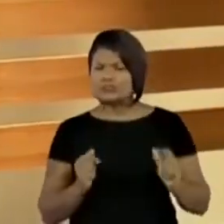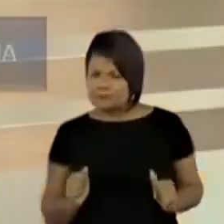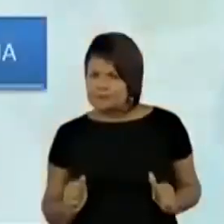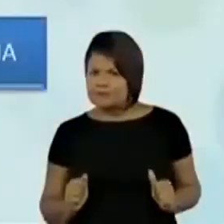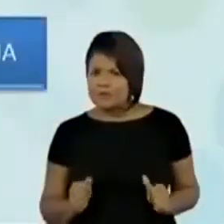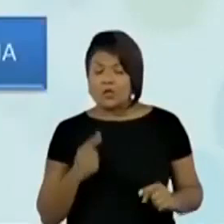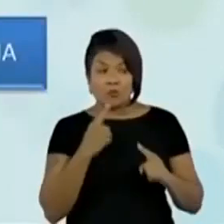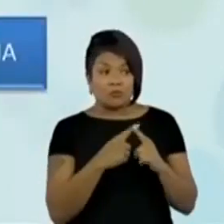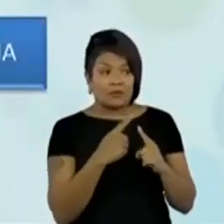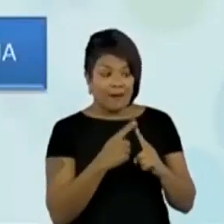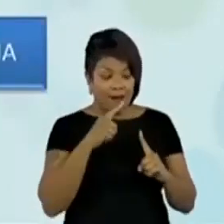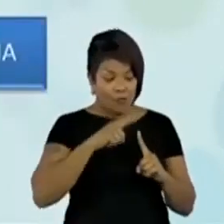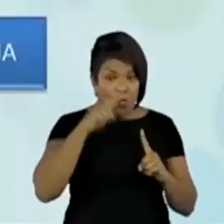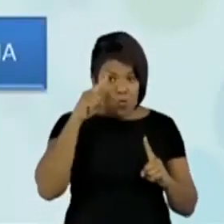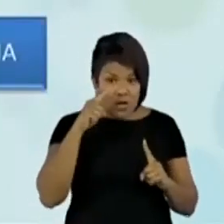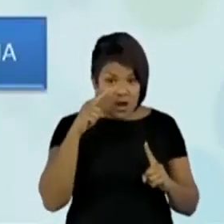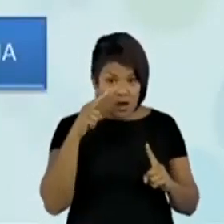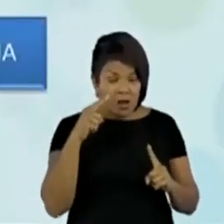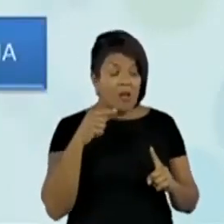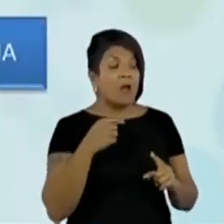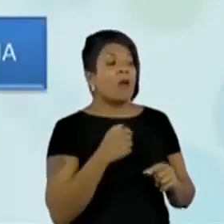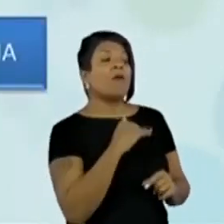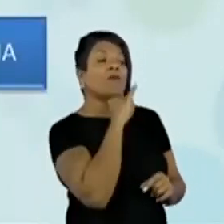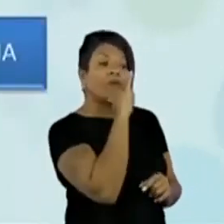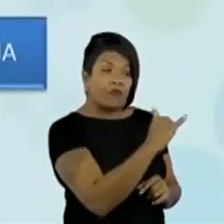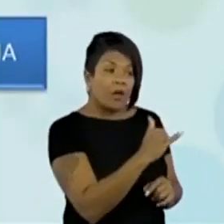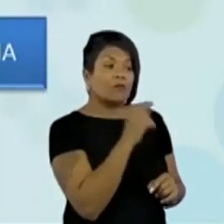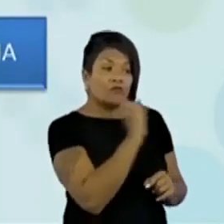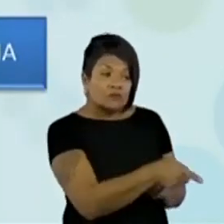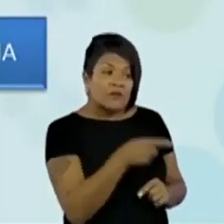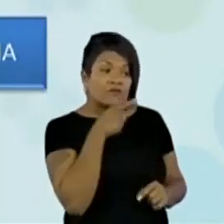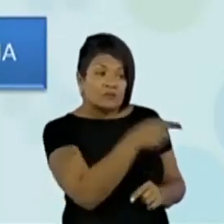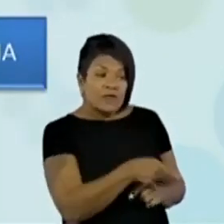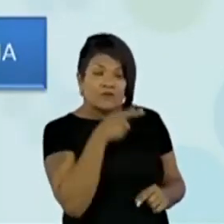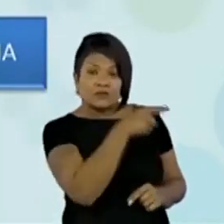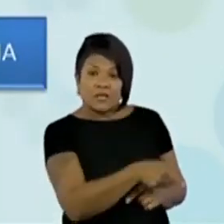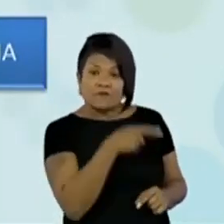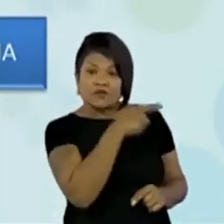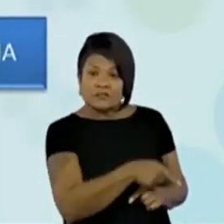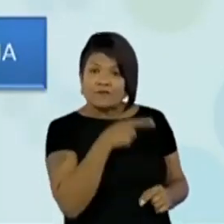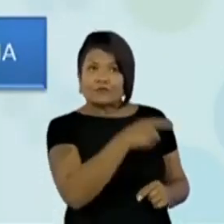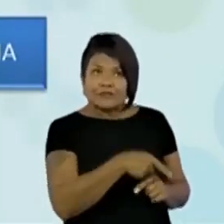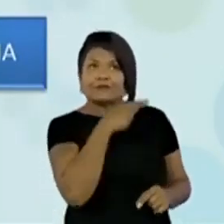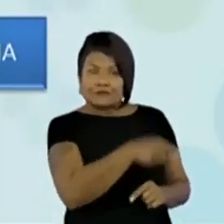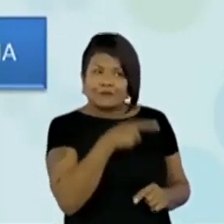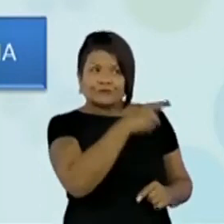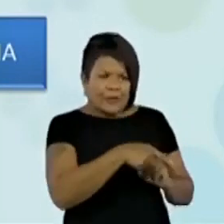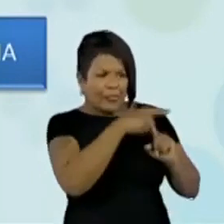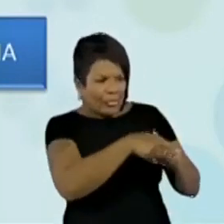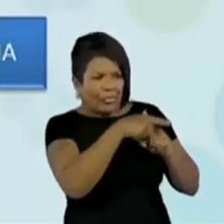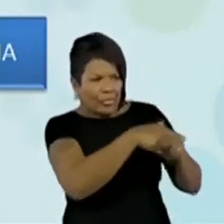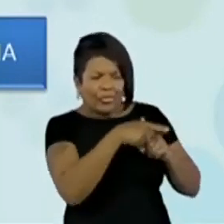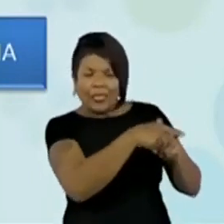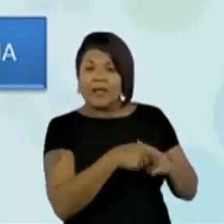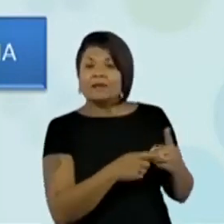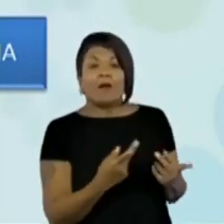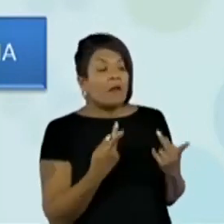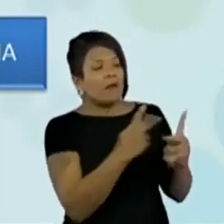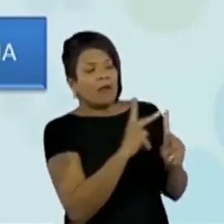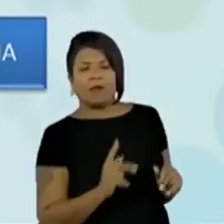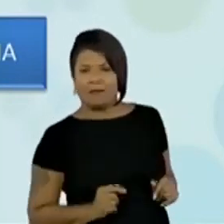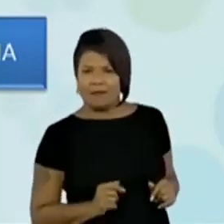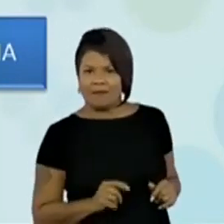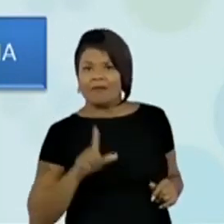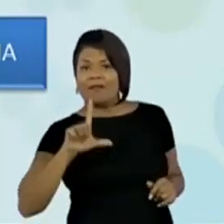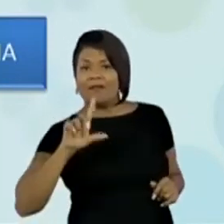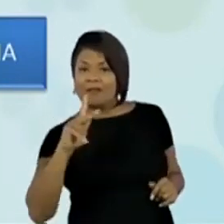a agulha, ao falar para o novelo de linha, ela fala você, você, você. Ao invés dela falar você, você, você, ou falar agulha, ela utiliza o pronome